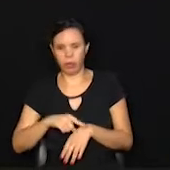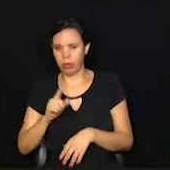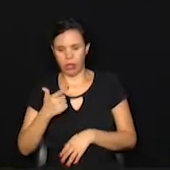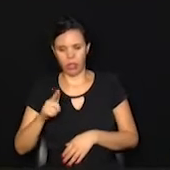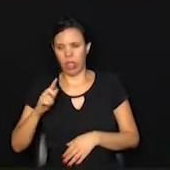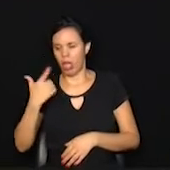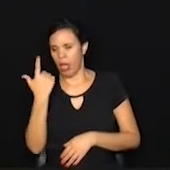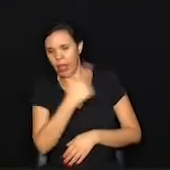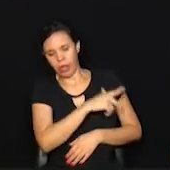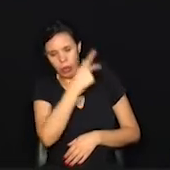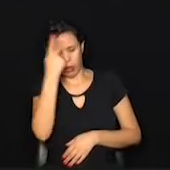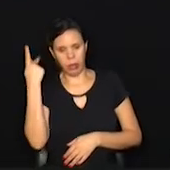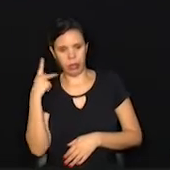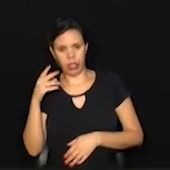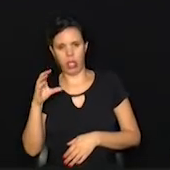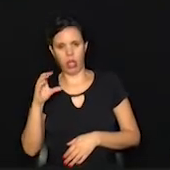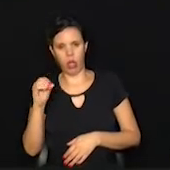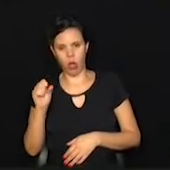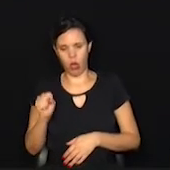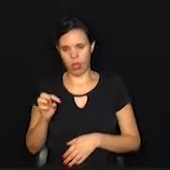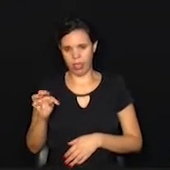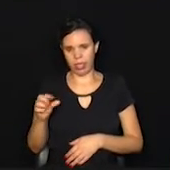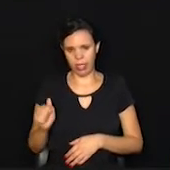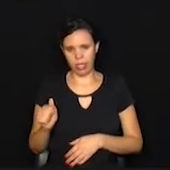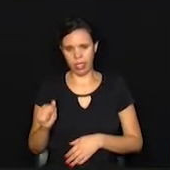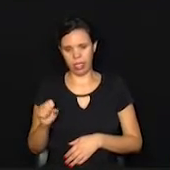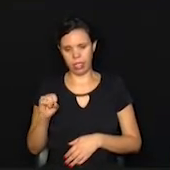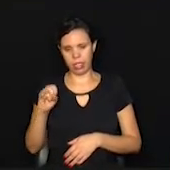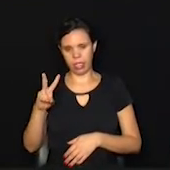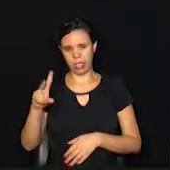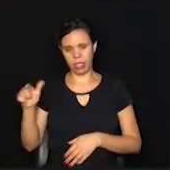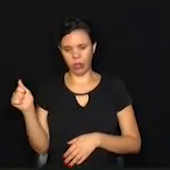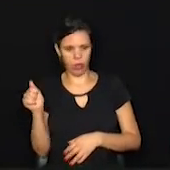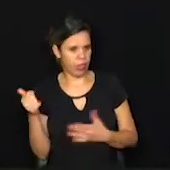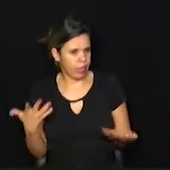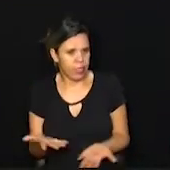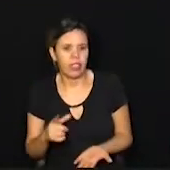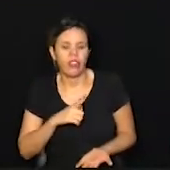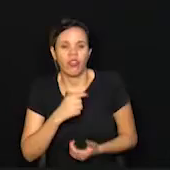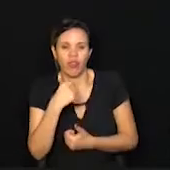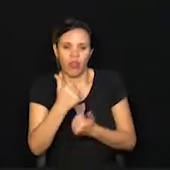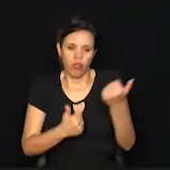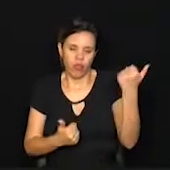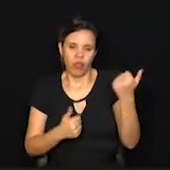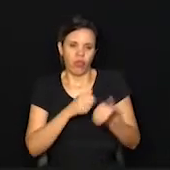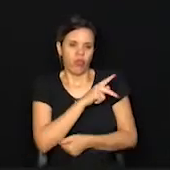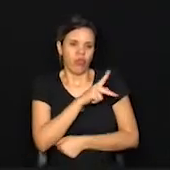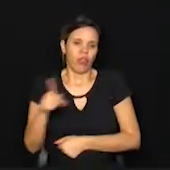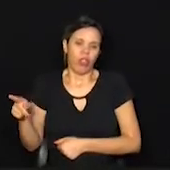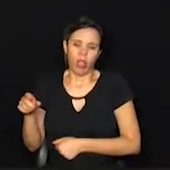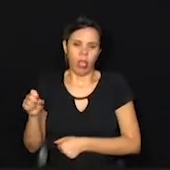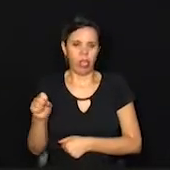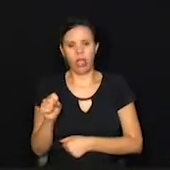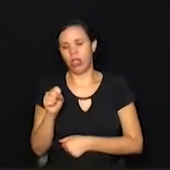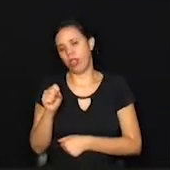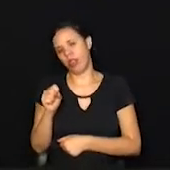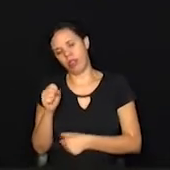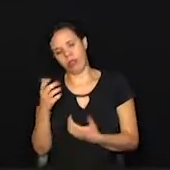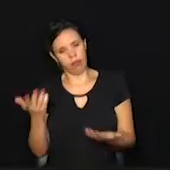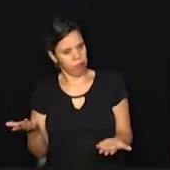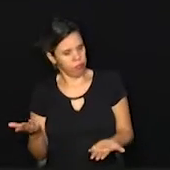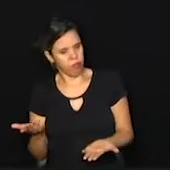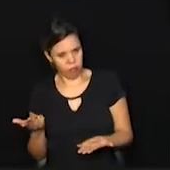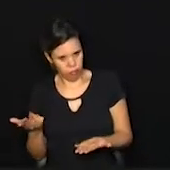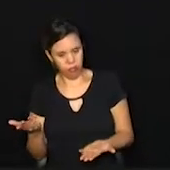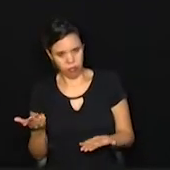Carlos Castelo Branco era o Costa e Silva né eu Costa e Silva tinha um vice-presidente que era civil o Costa